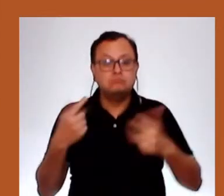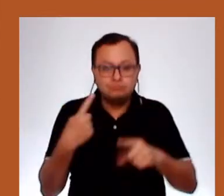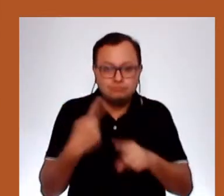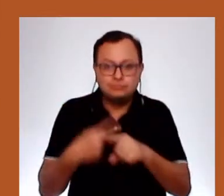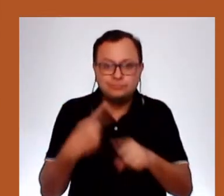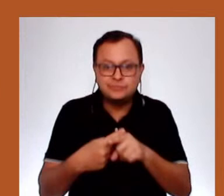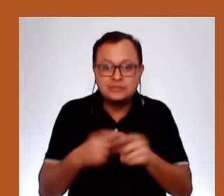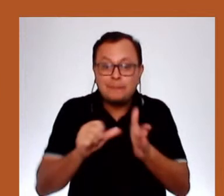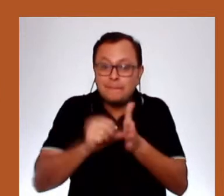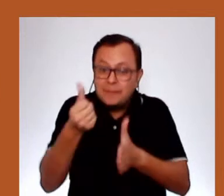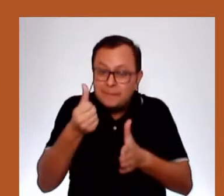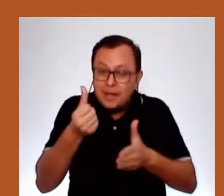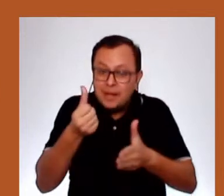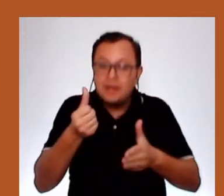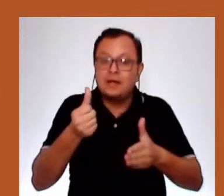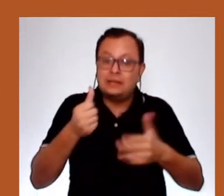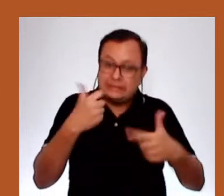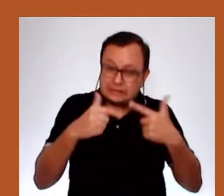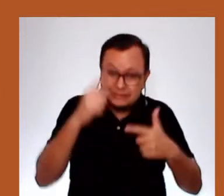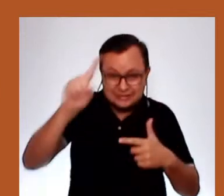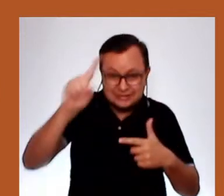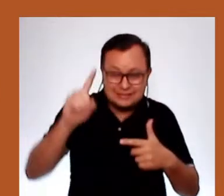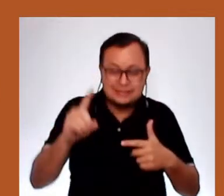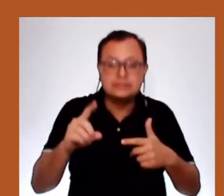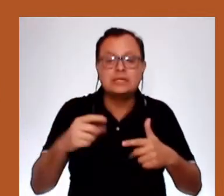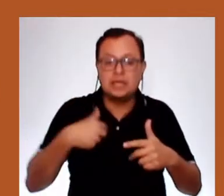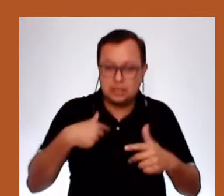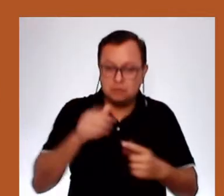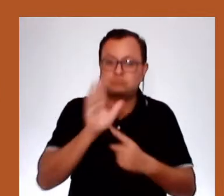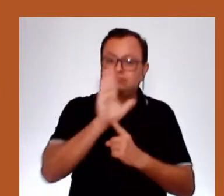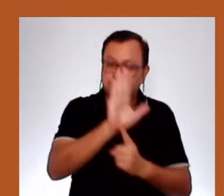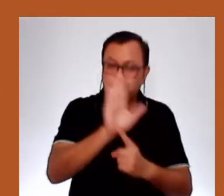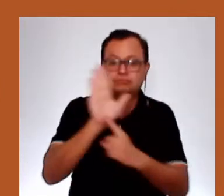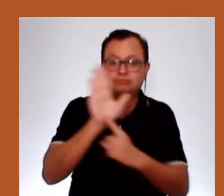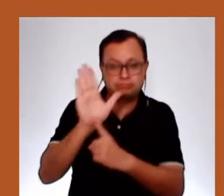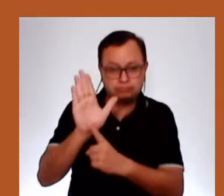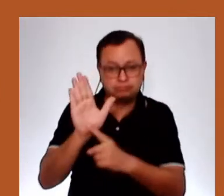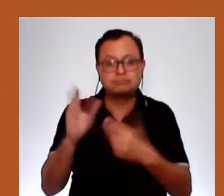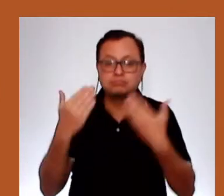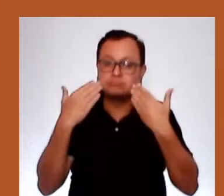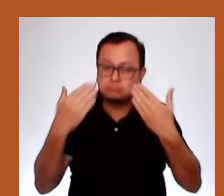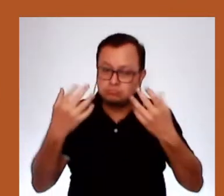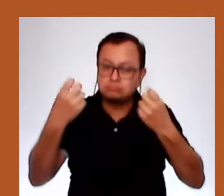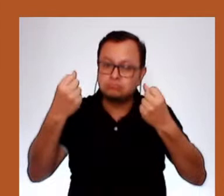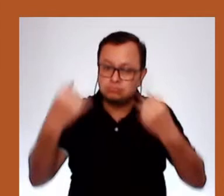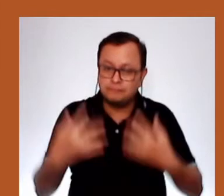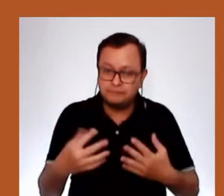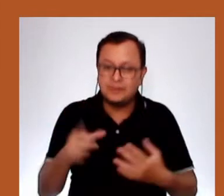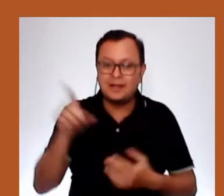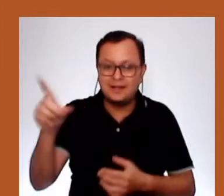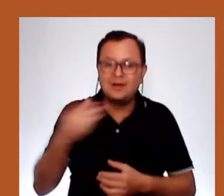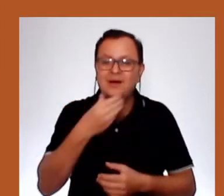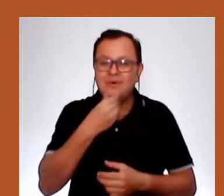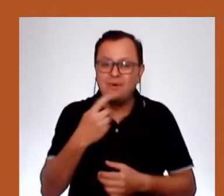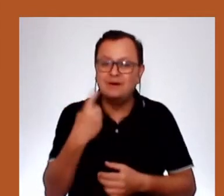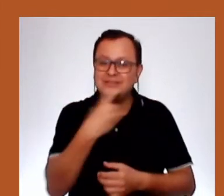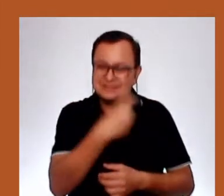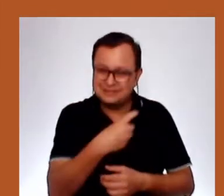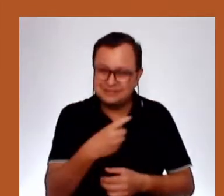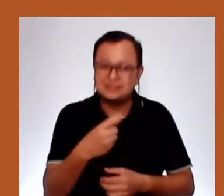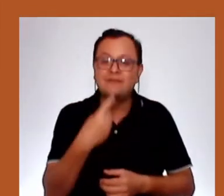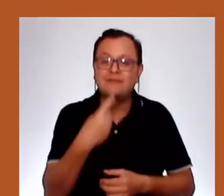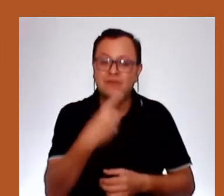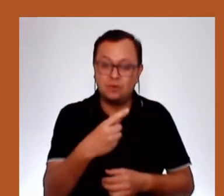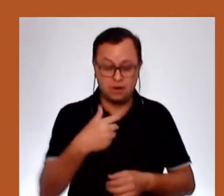de trabalho, a gente estava se apresentando e o dentista falou assim, olha, eu sou o Zeca e